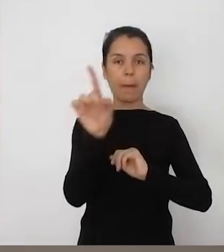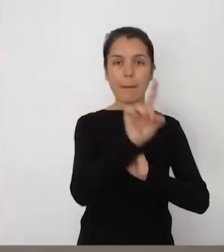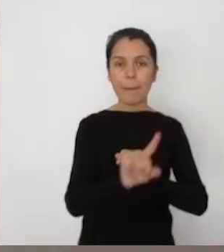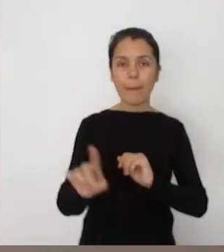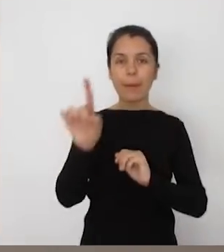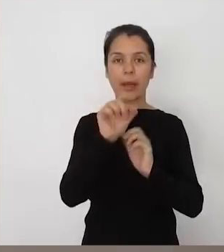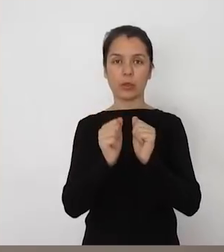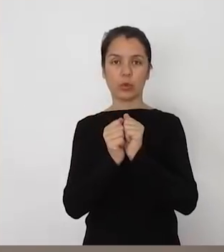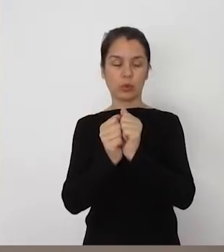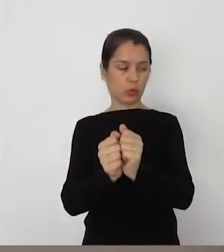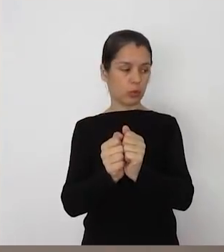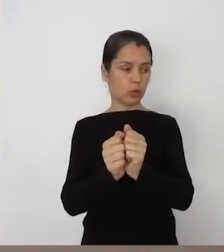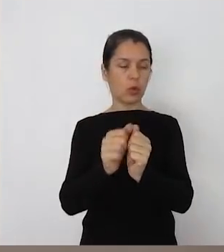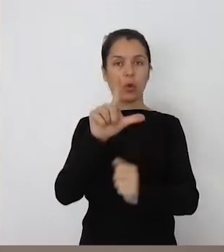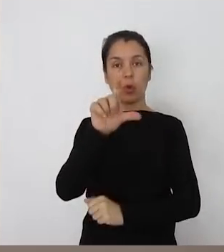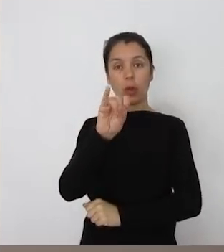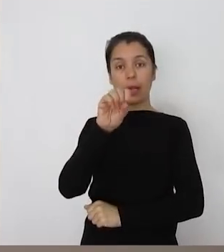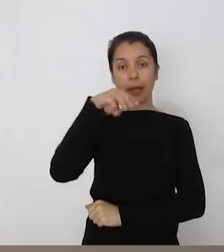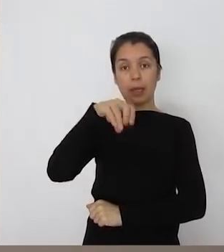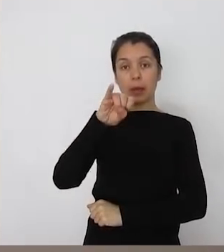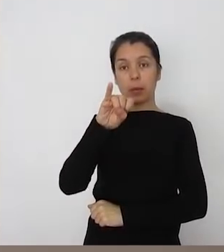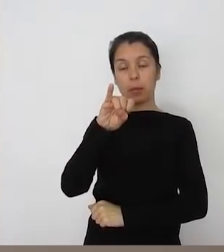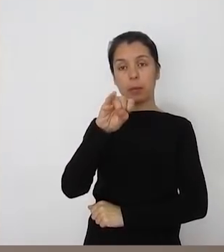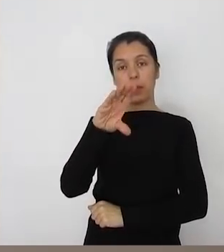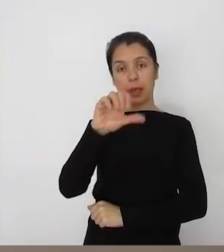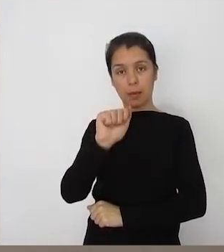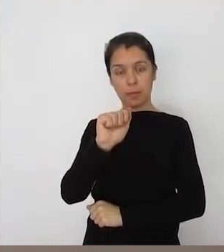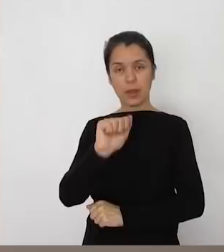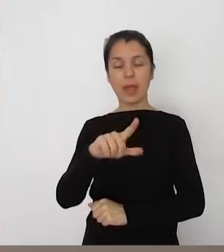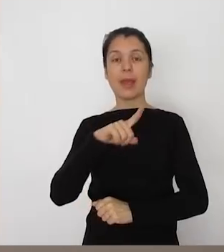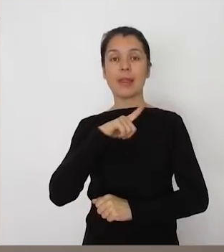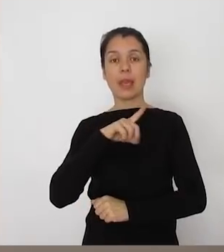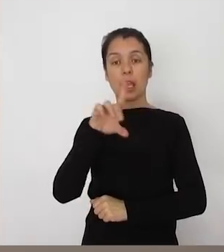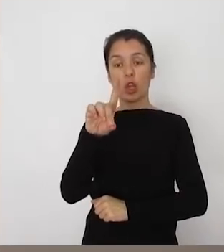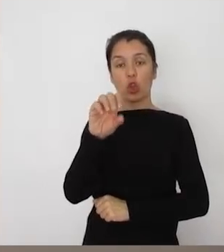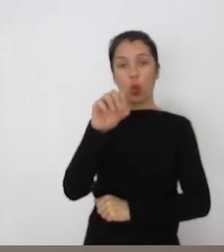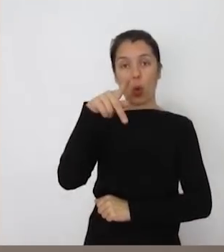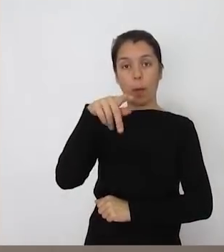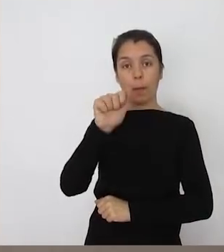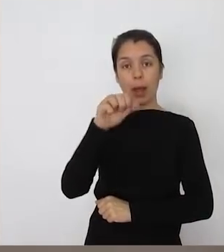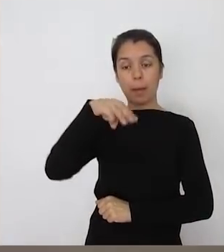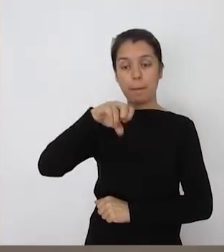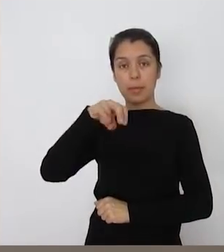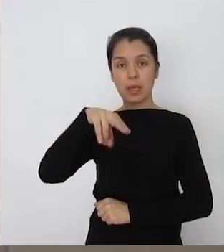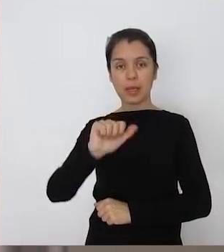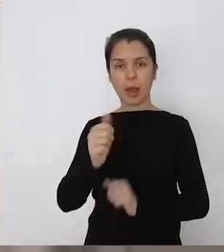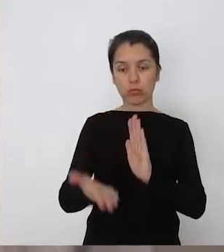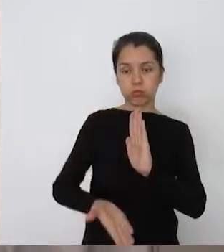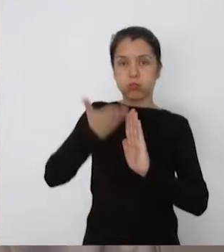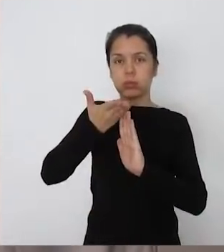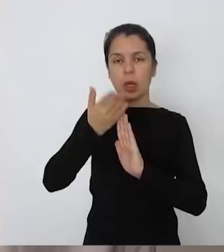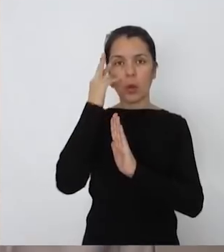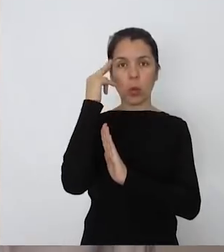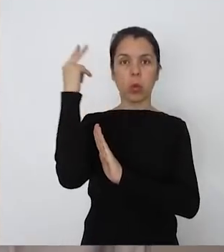ventral e ela vai até o córtex frontal. Olha a função ventral superior, olha o córtex frontal, pré-frontal, ela vai até aqui. Então, se eu diminuir